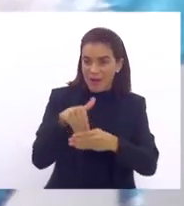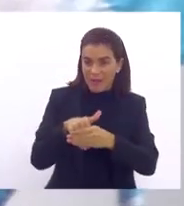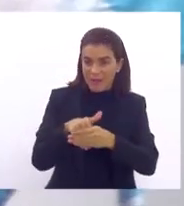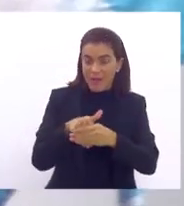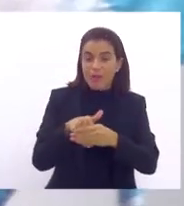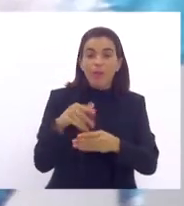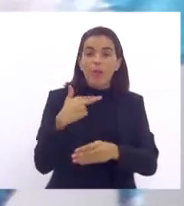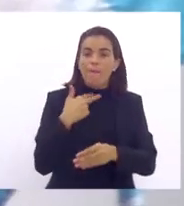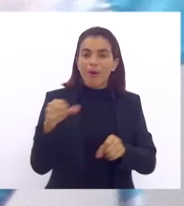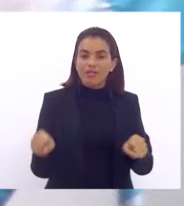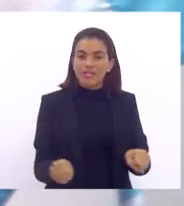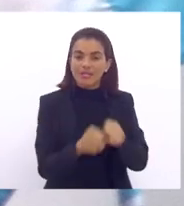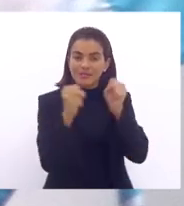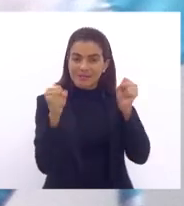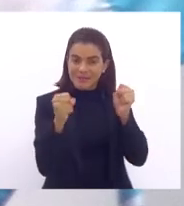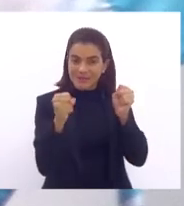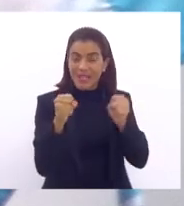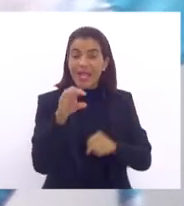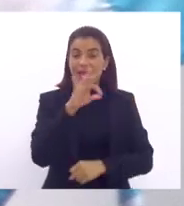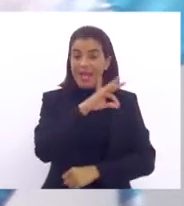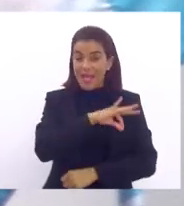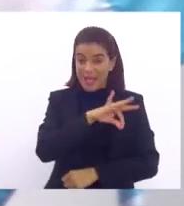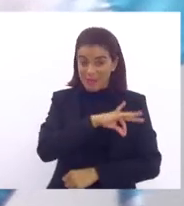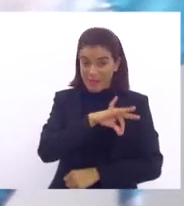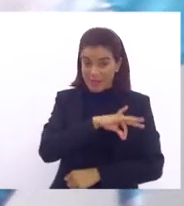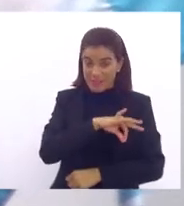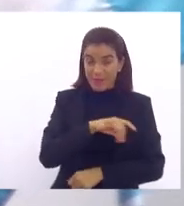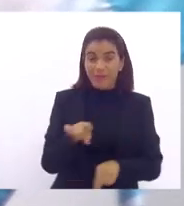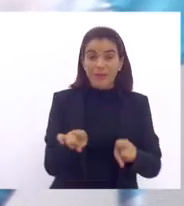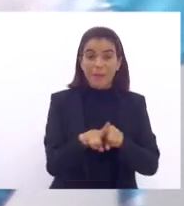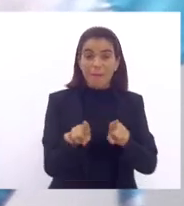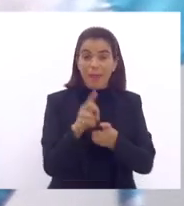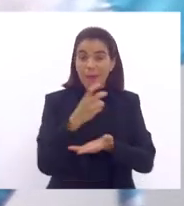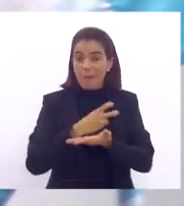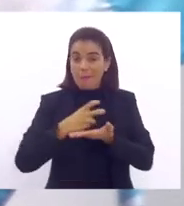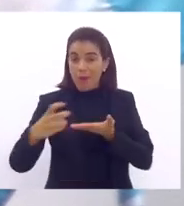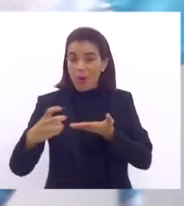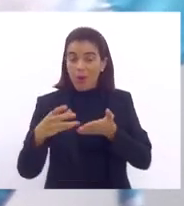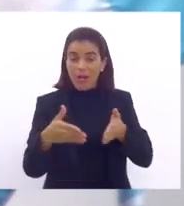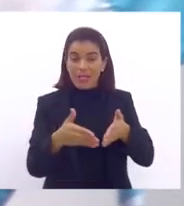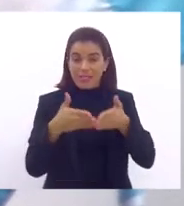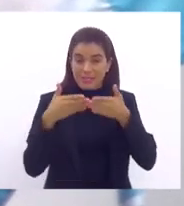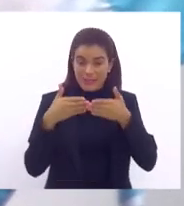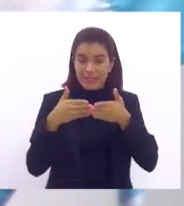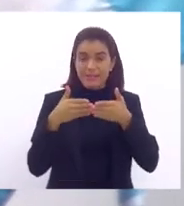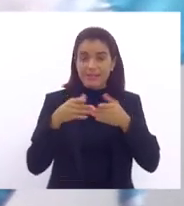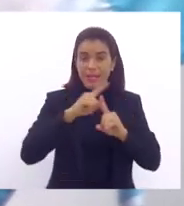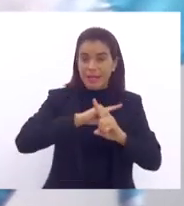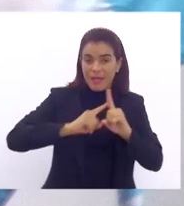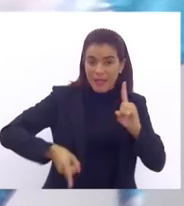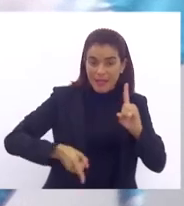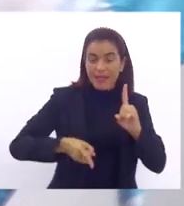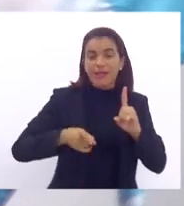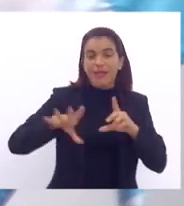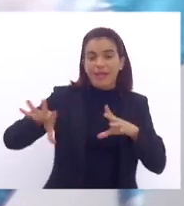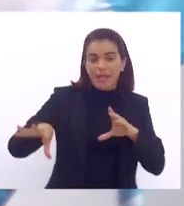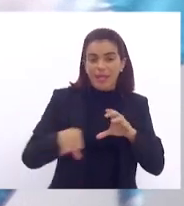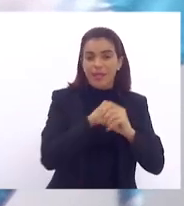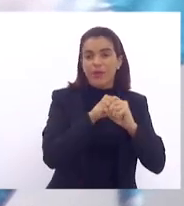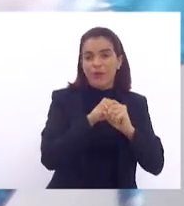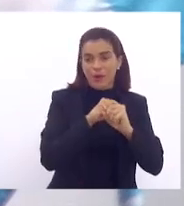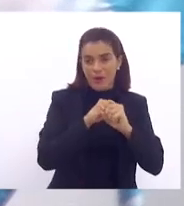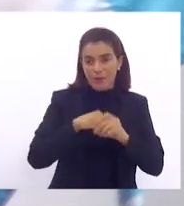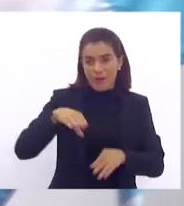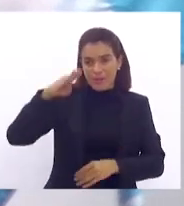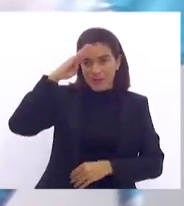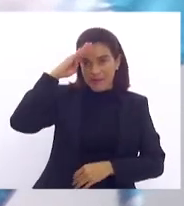imunidades remuneração perda de Mandato licença impedimentos e incorporação às Forças